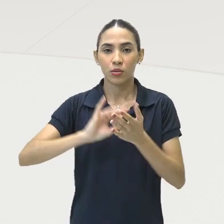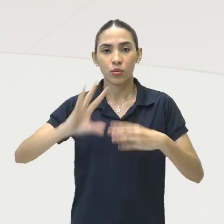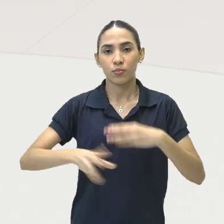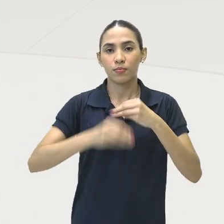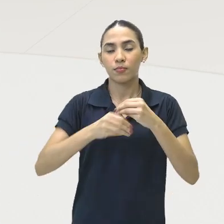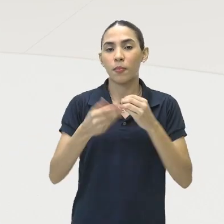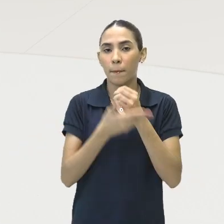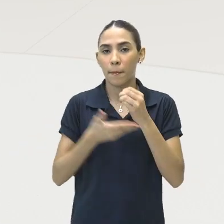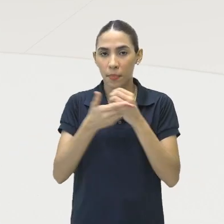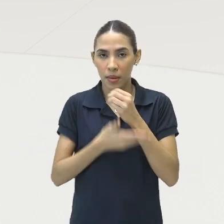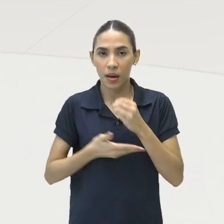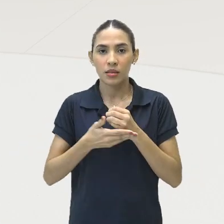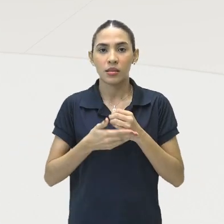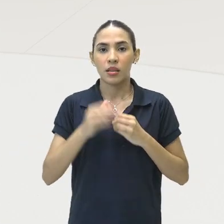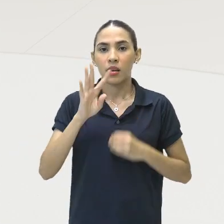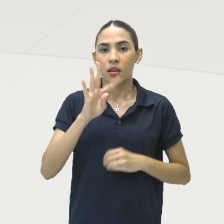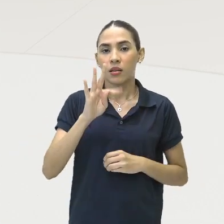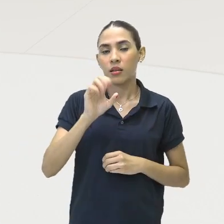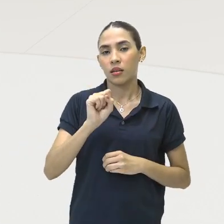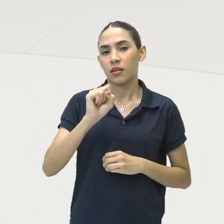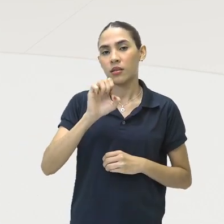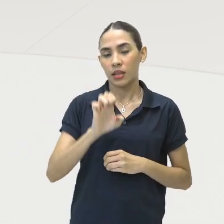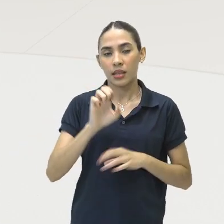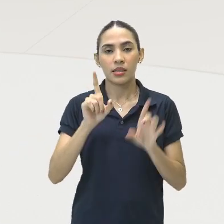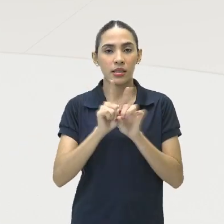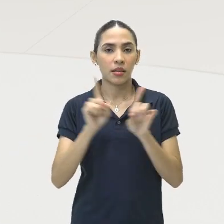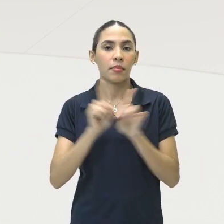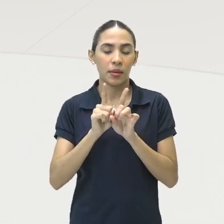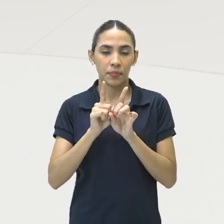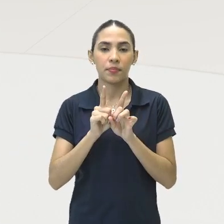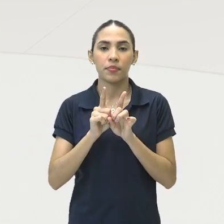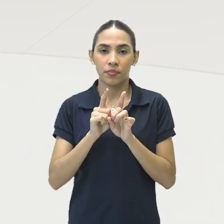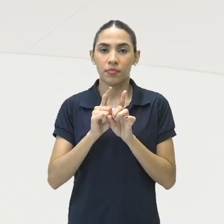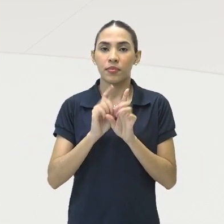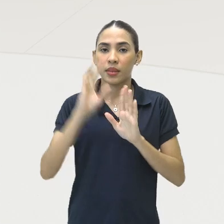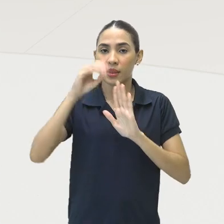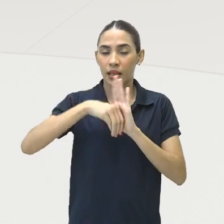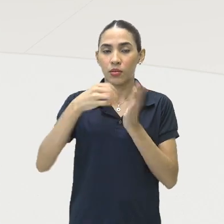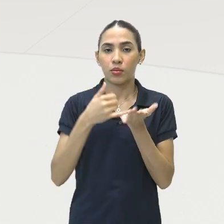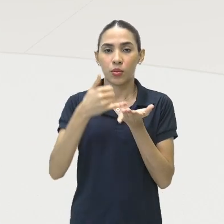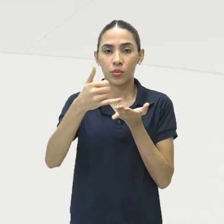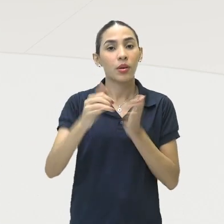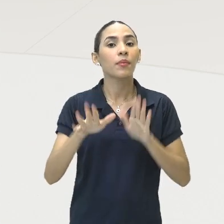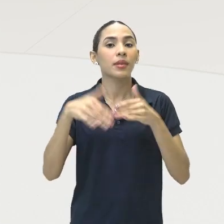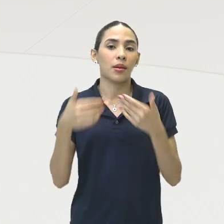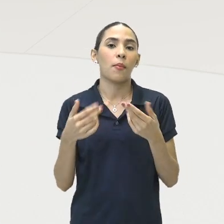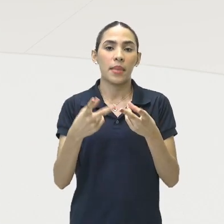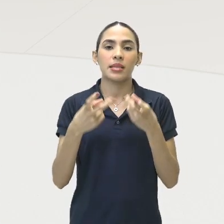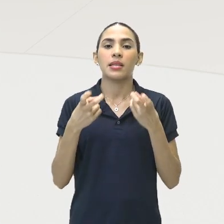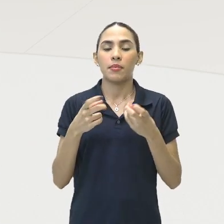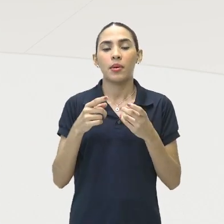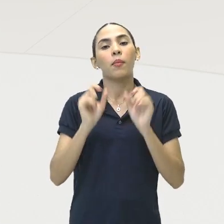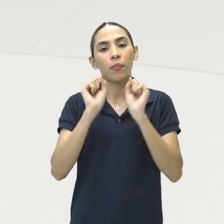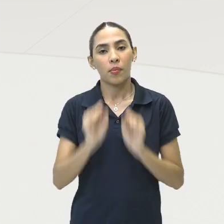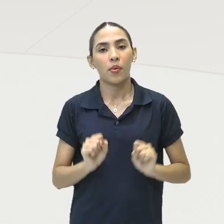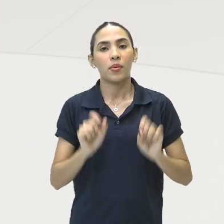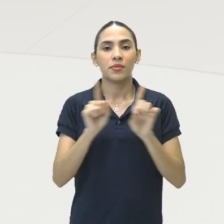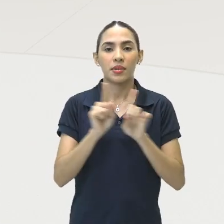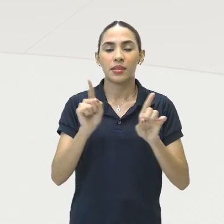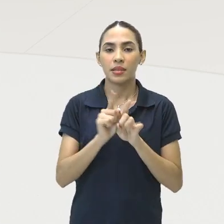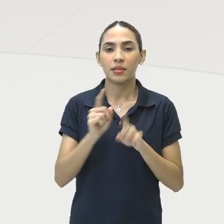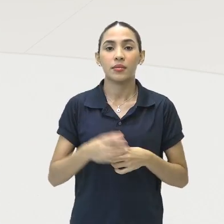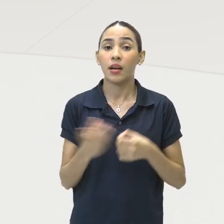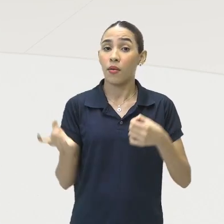tese aqui, né, também que consta na nossa introdução. Então, vejam que eu posso fazer aí